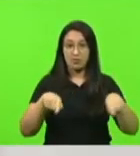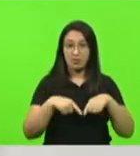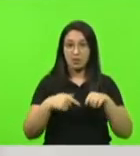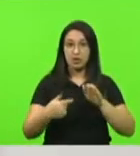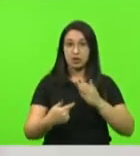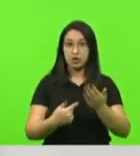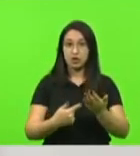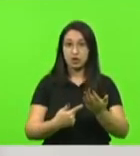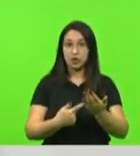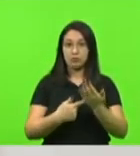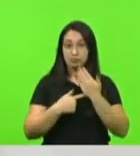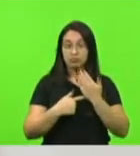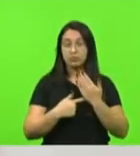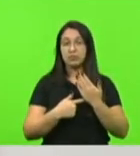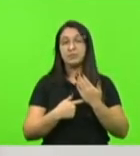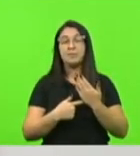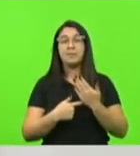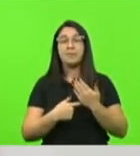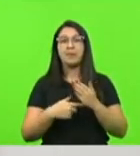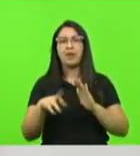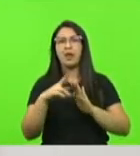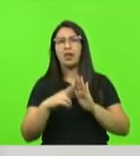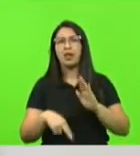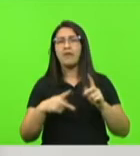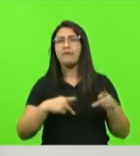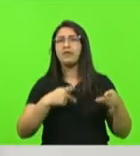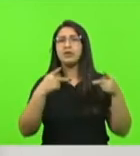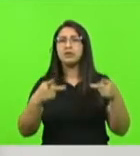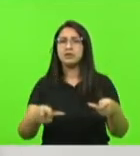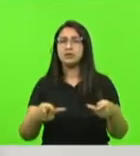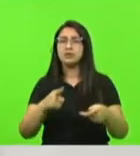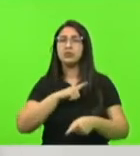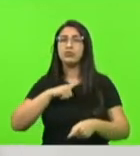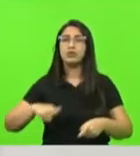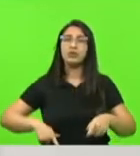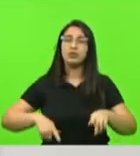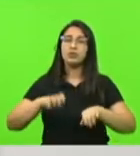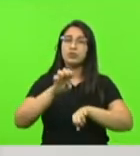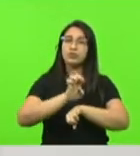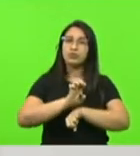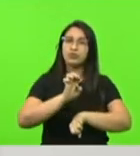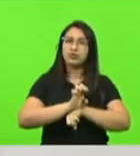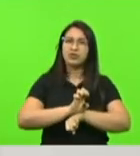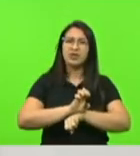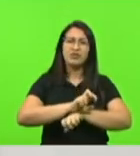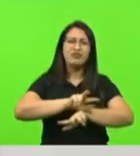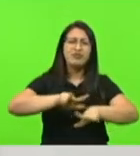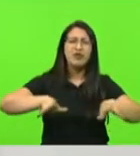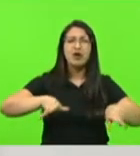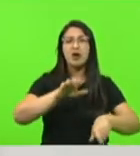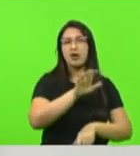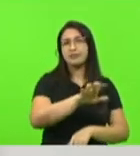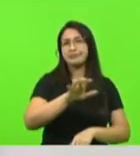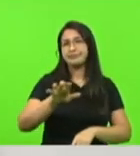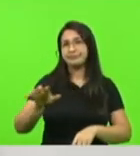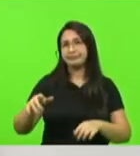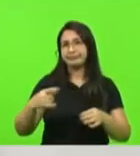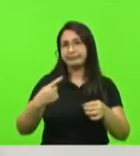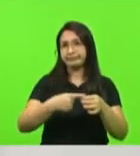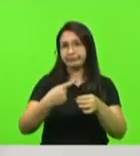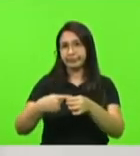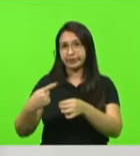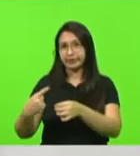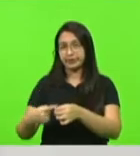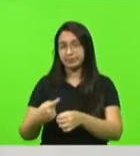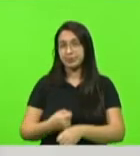né, das visitas do nosso governador do Estado a várias regiões de Santa Catarina. O nosso